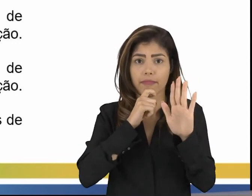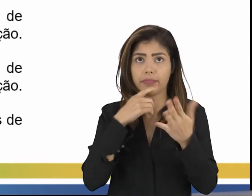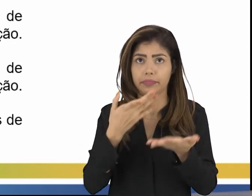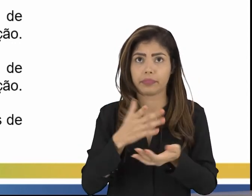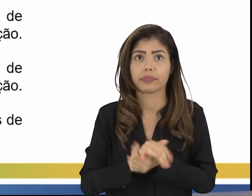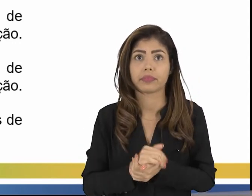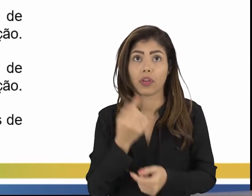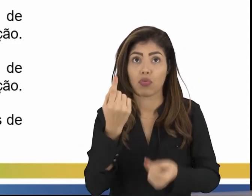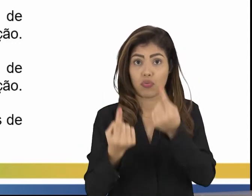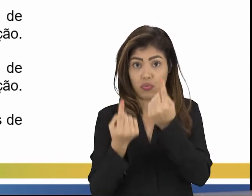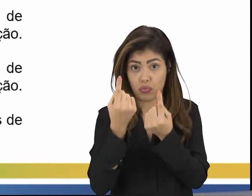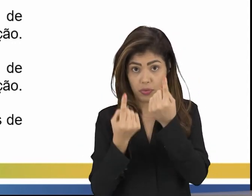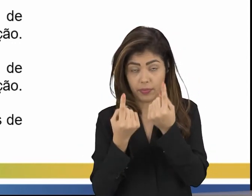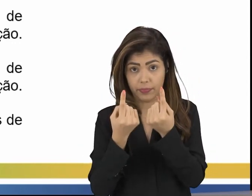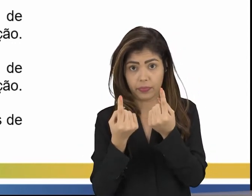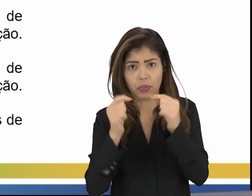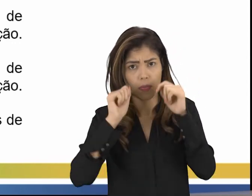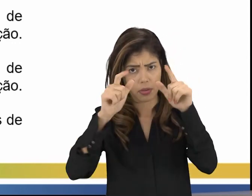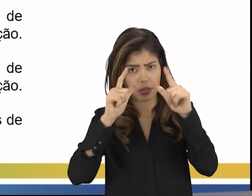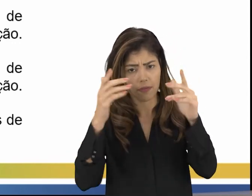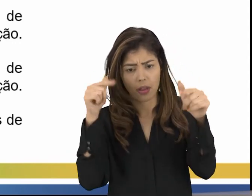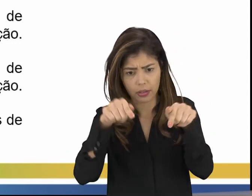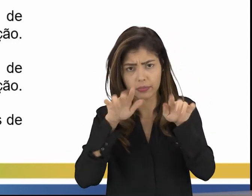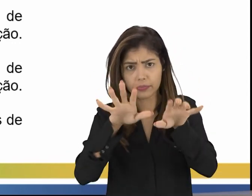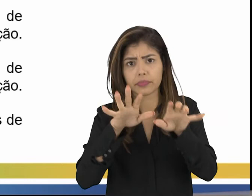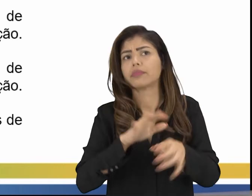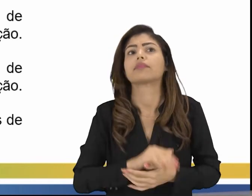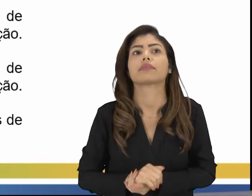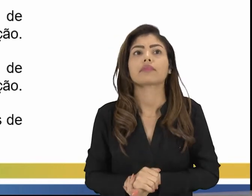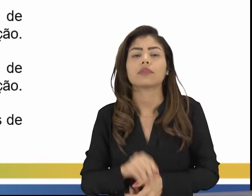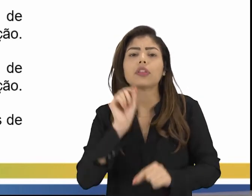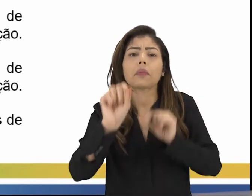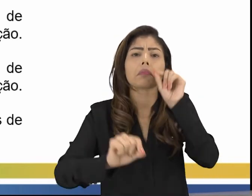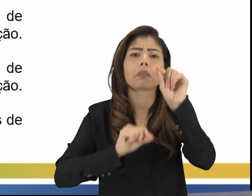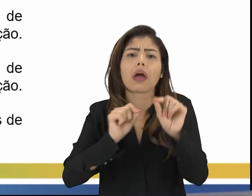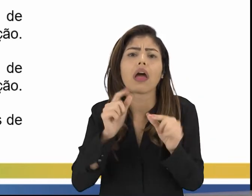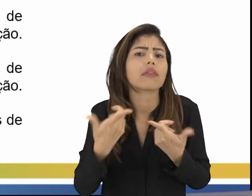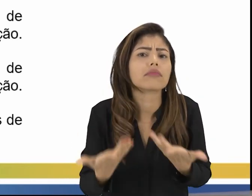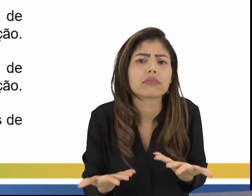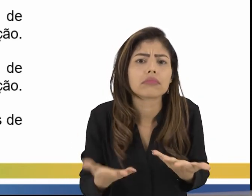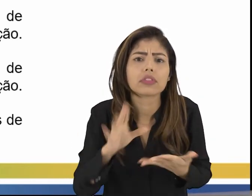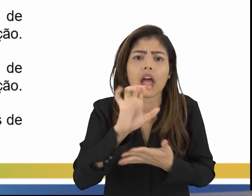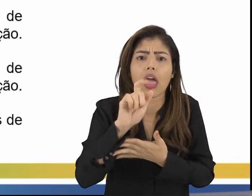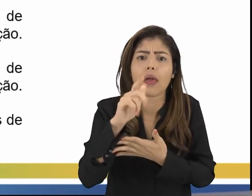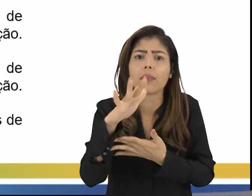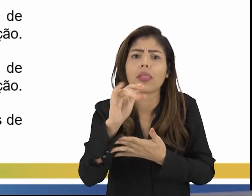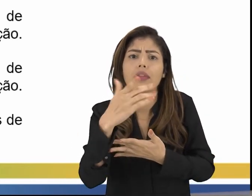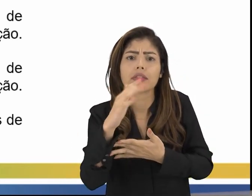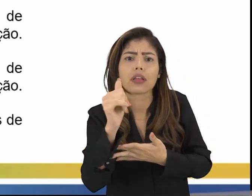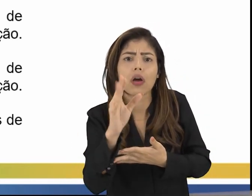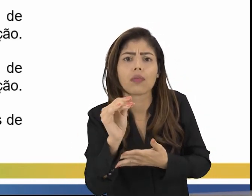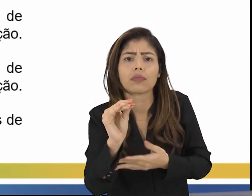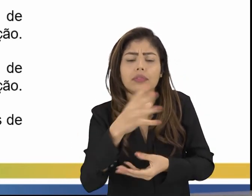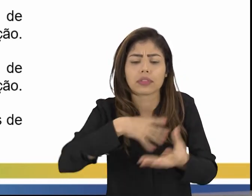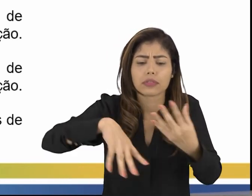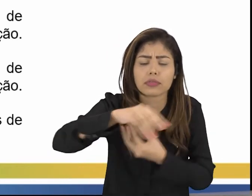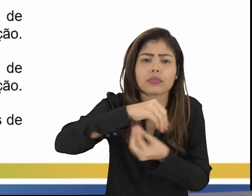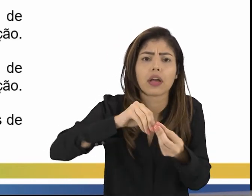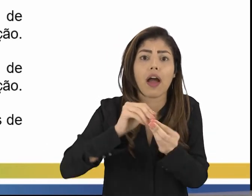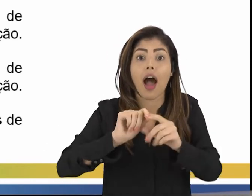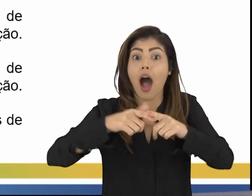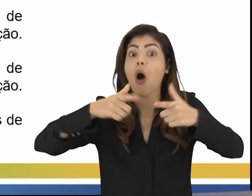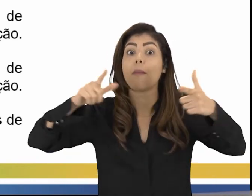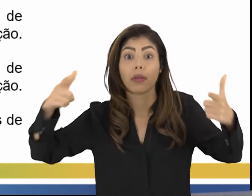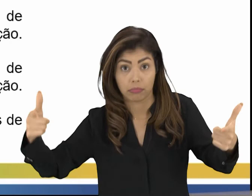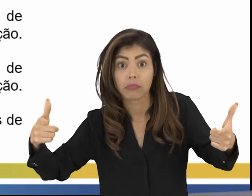E são esses dois aspectos que ele está querendo observar aqui. O que acontece com a temperatura de ebulição da solução? Então ela vai